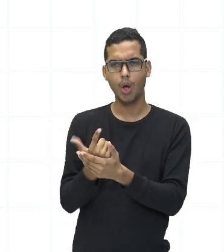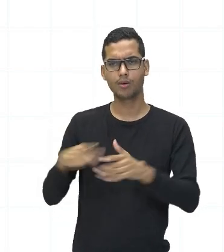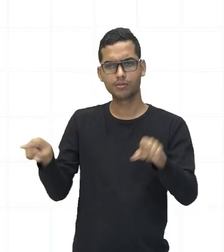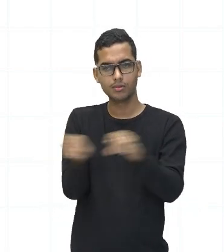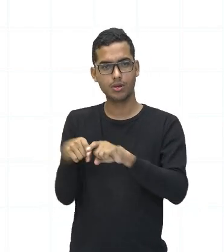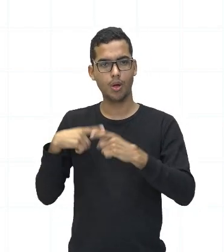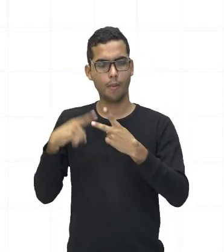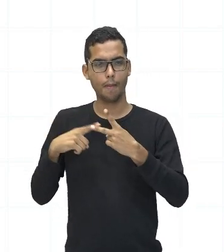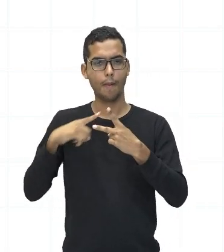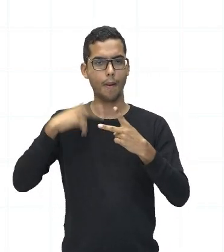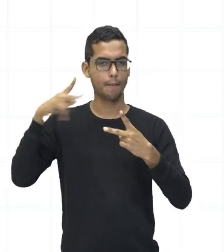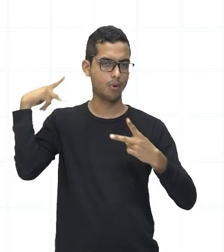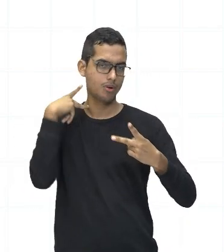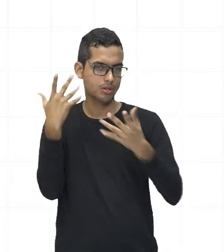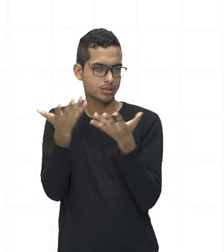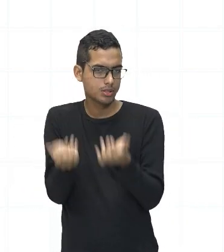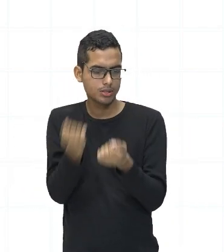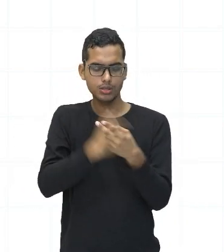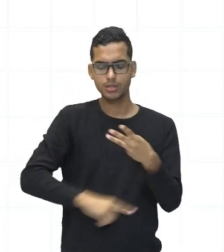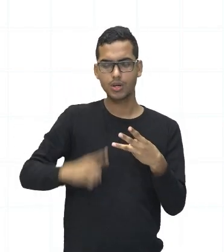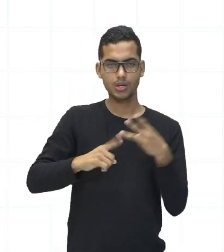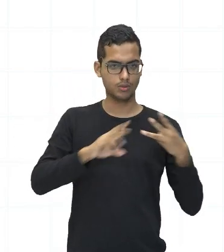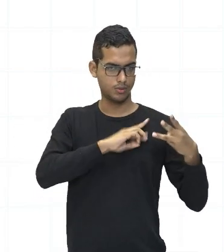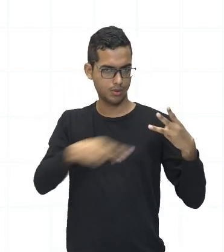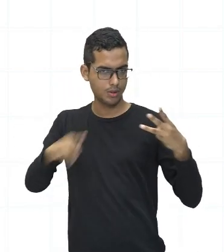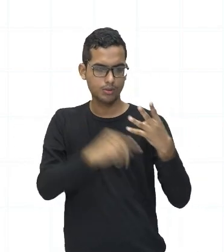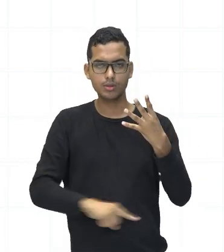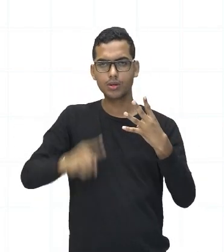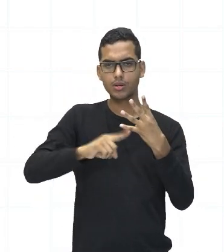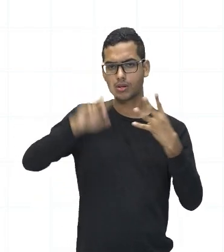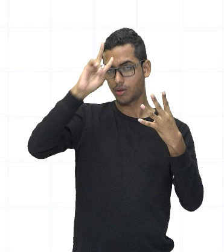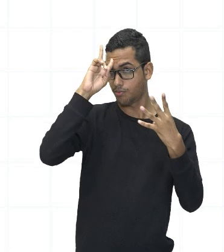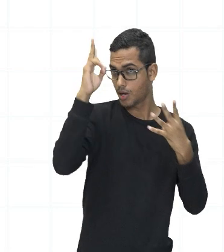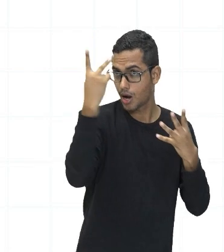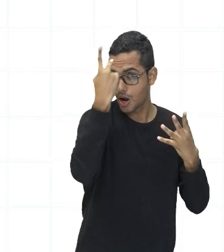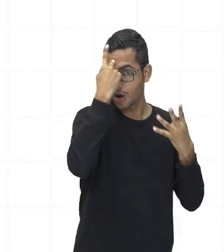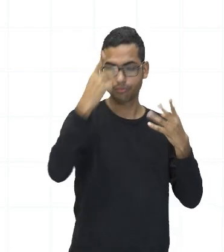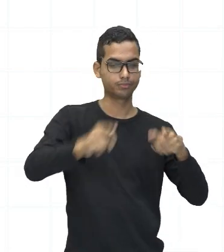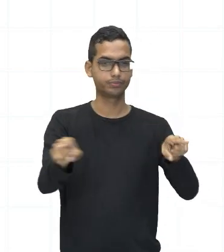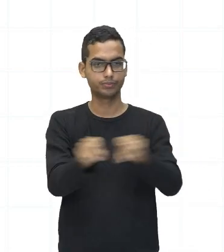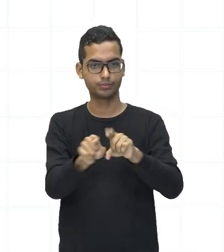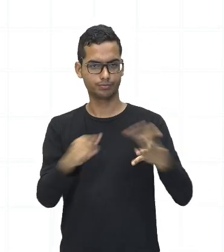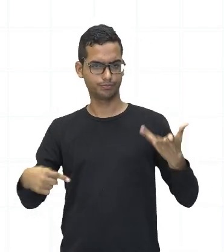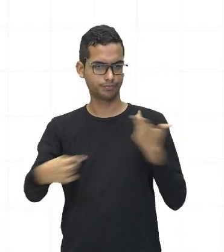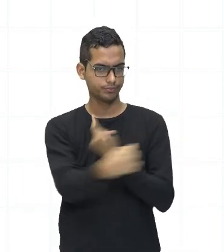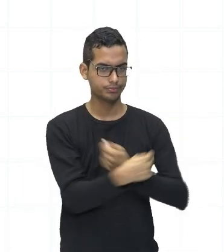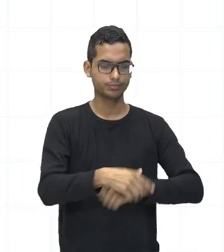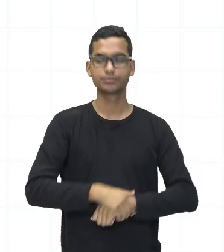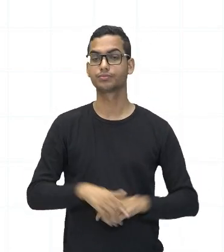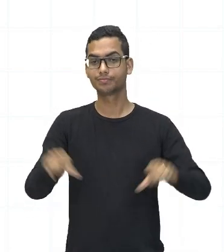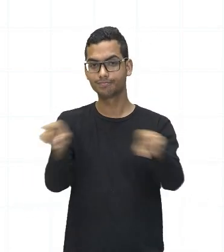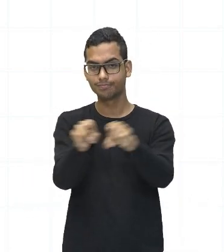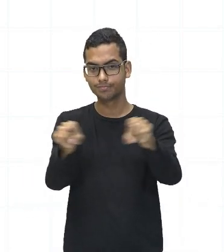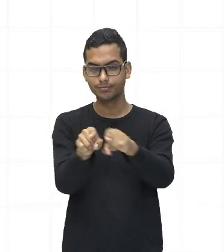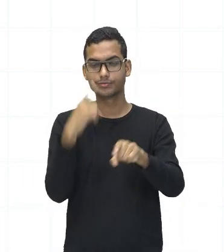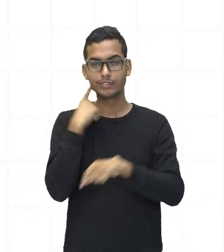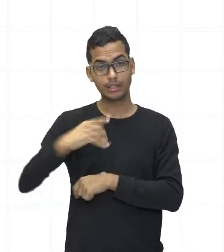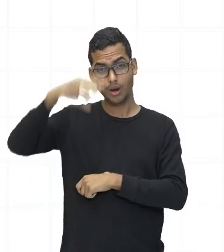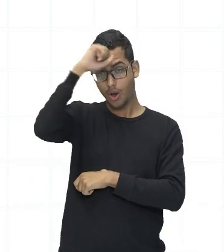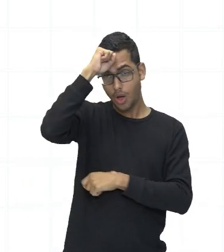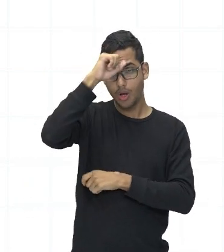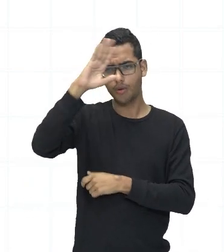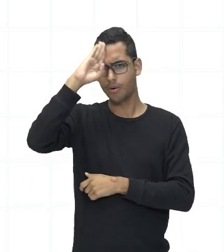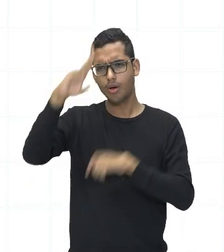política, religiosa, adesão de ideias, entre tantas outras, certo? Então, nós temos aprendido que o